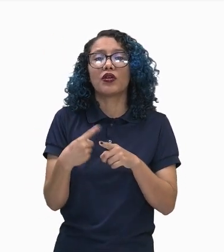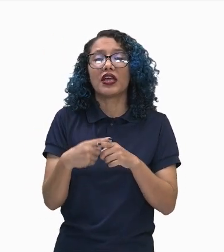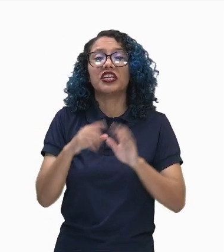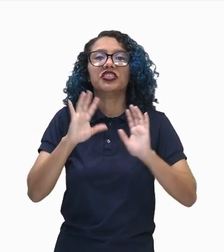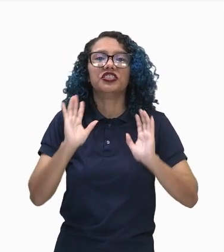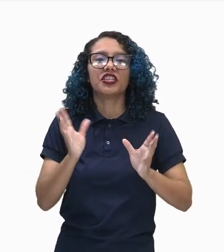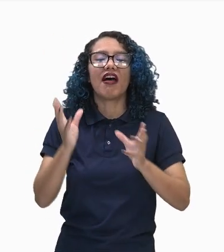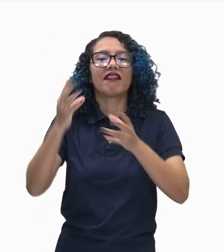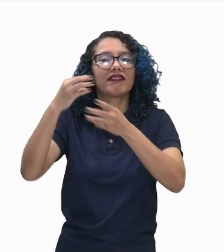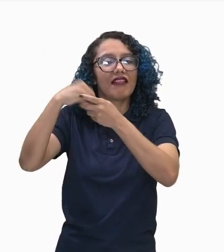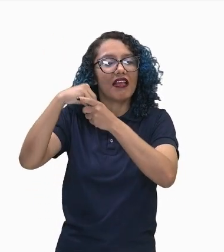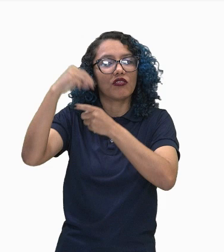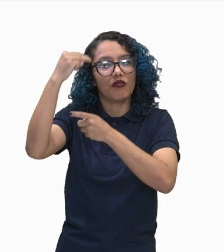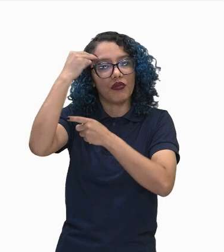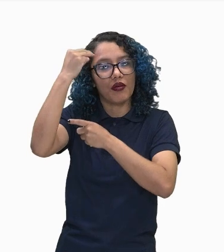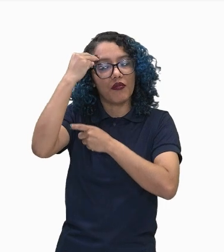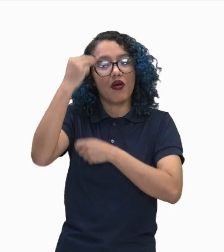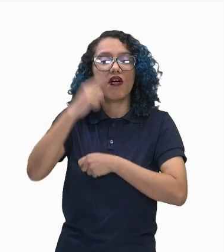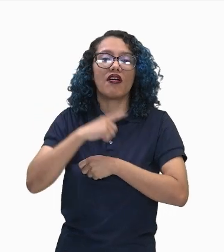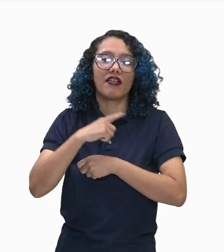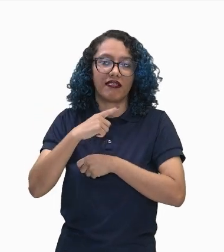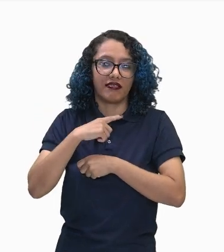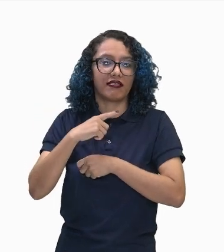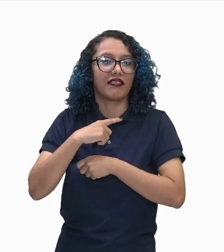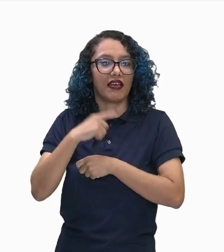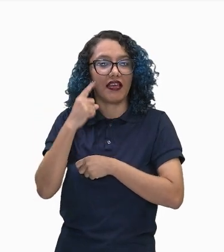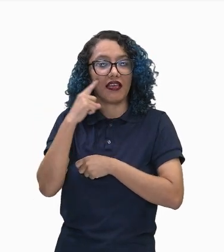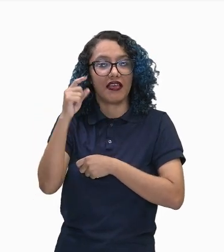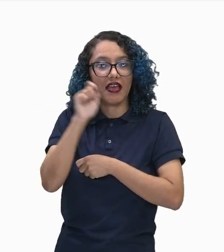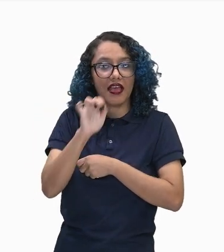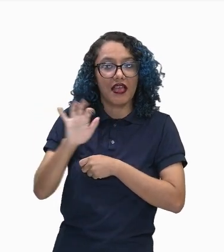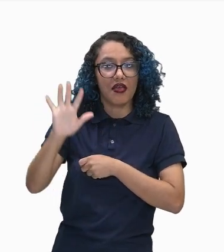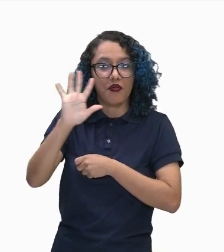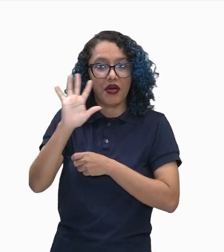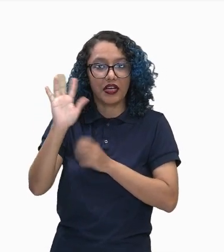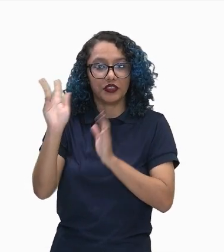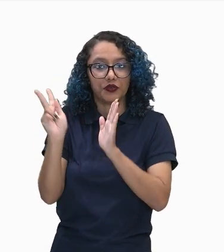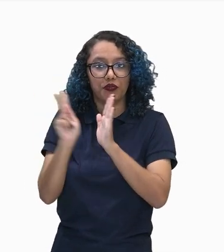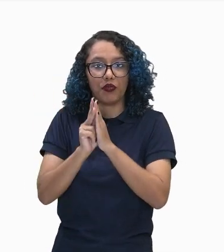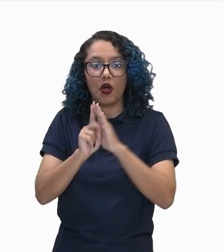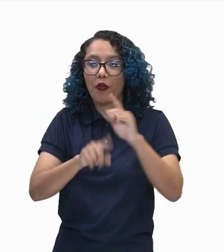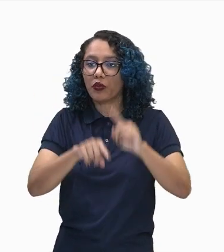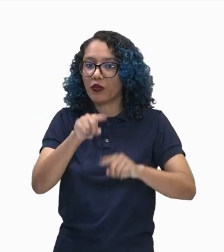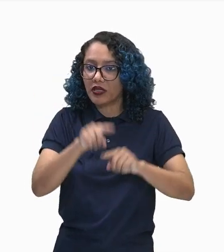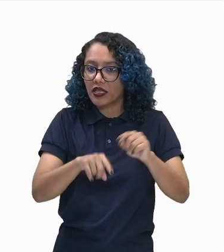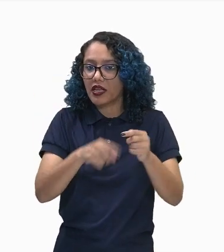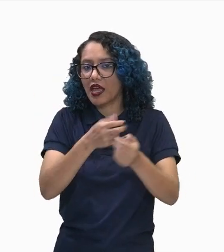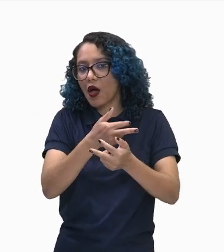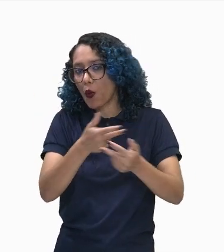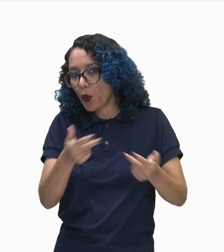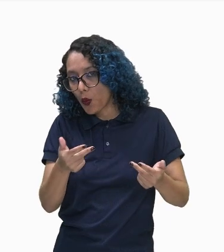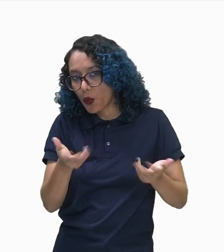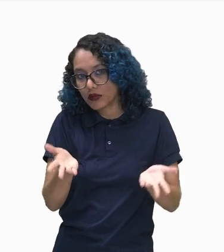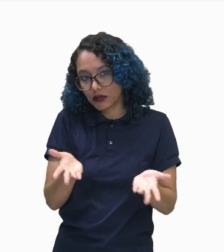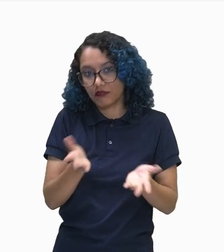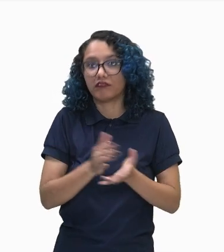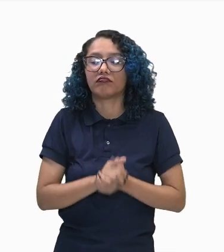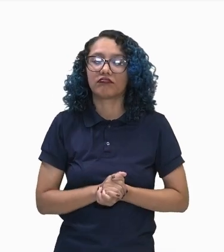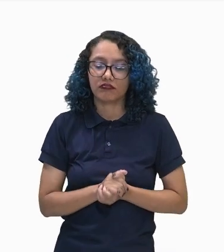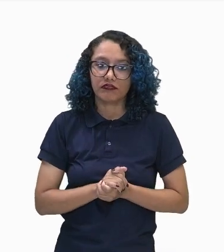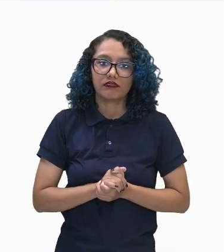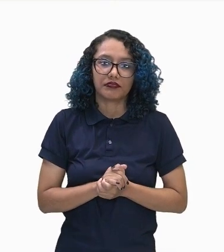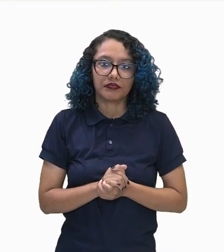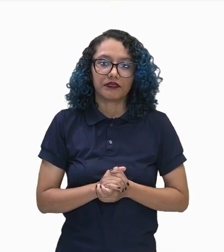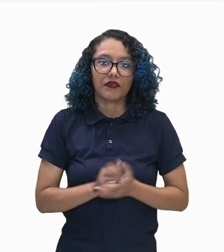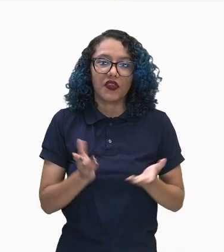guardada, já está lá configurada dentro da nossa memória, ok? Vamos ver exemplos